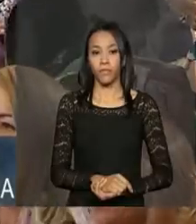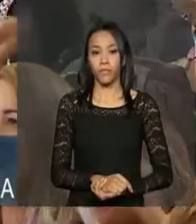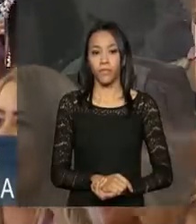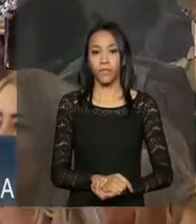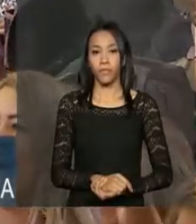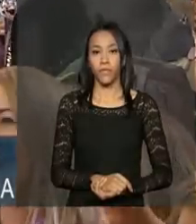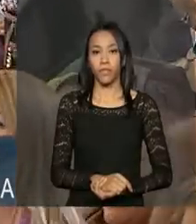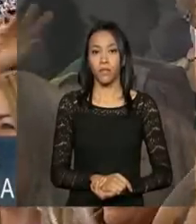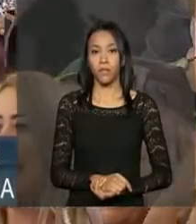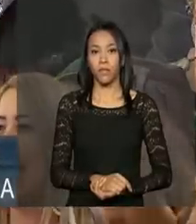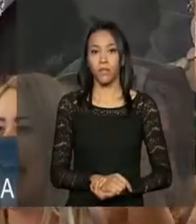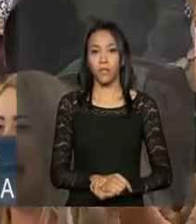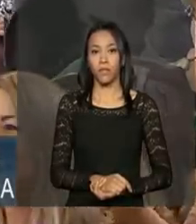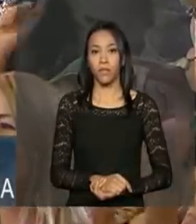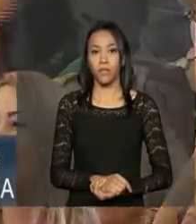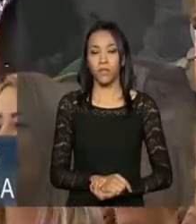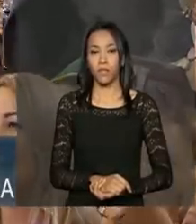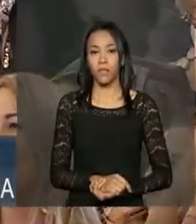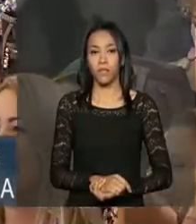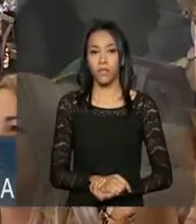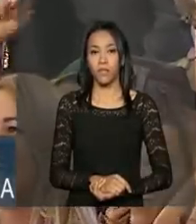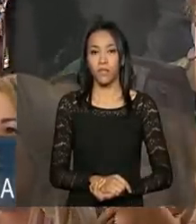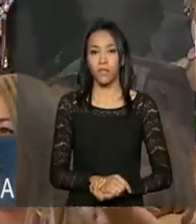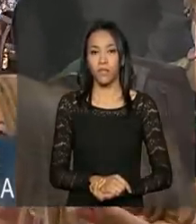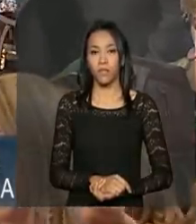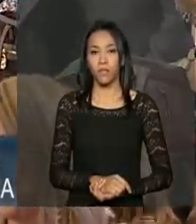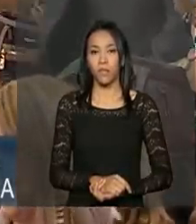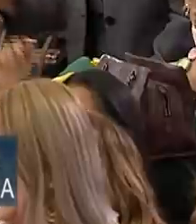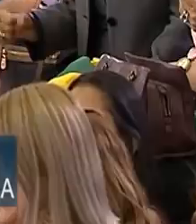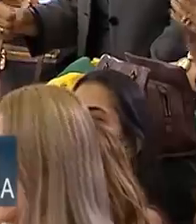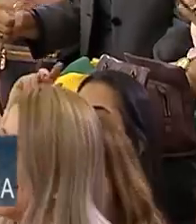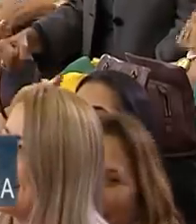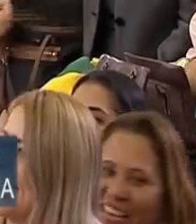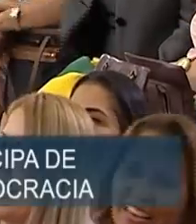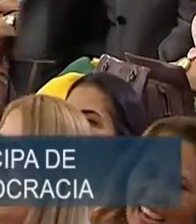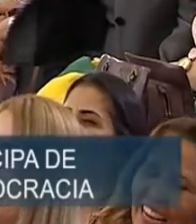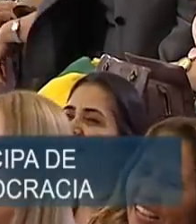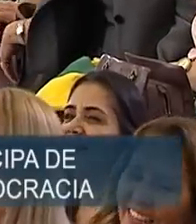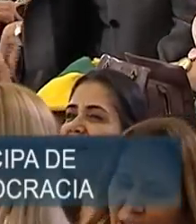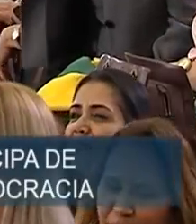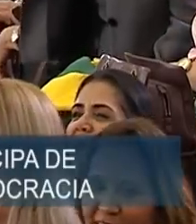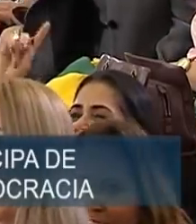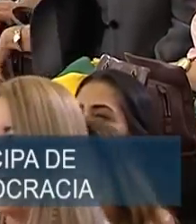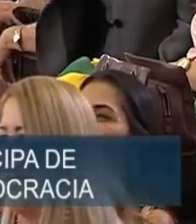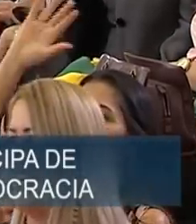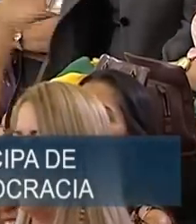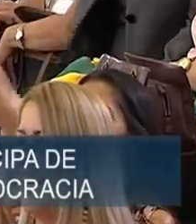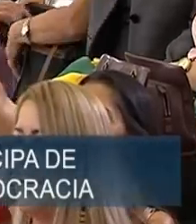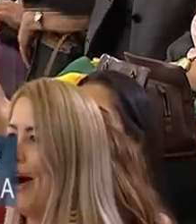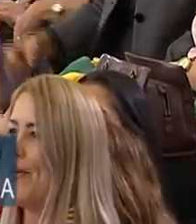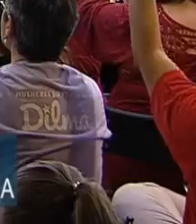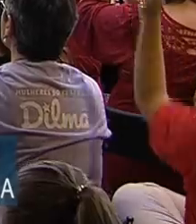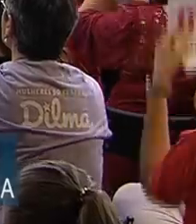brasileira. Dilma guerreira da pátria brasileira. Dilma guerreira. Eu quero